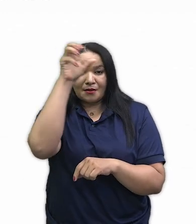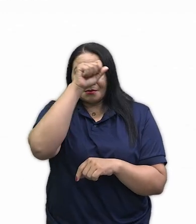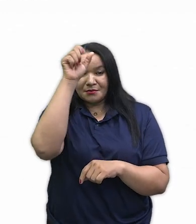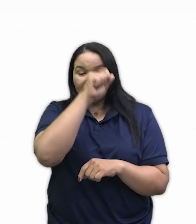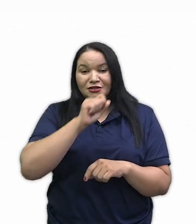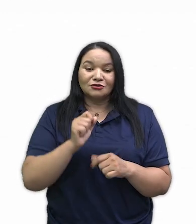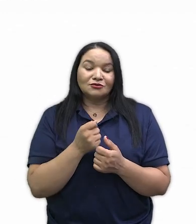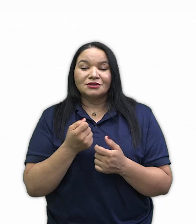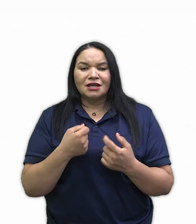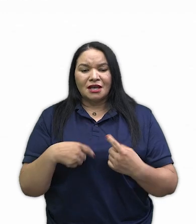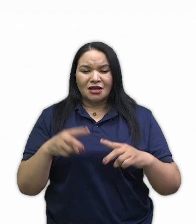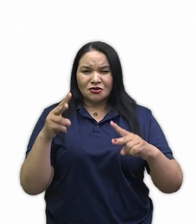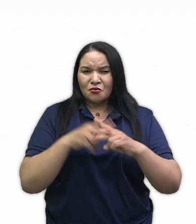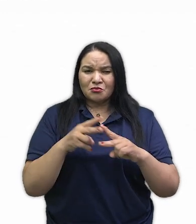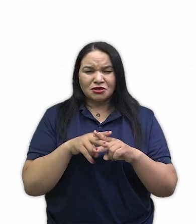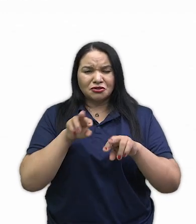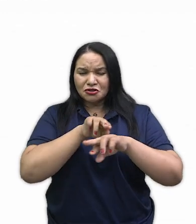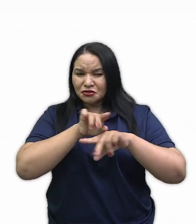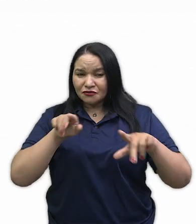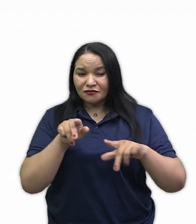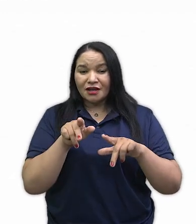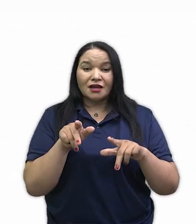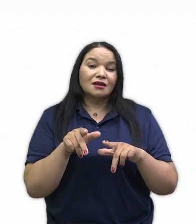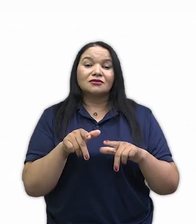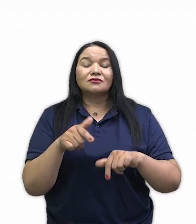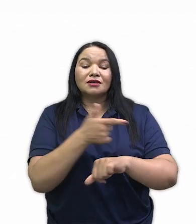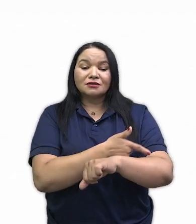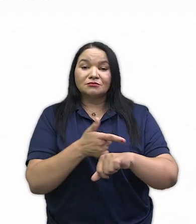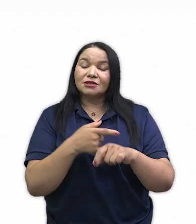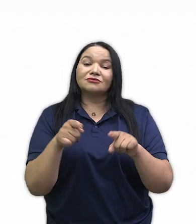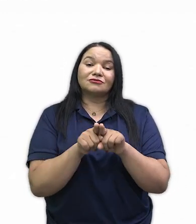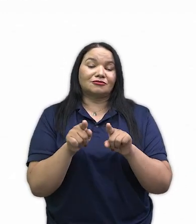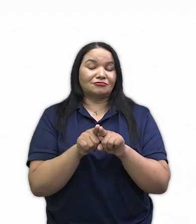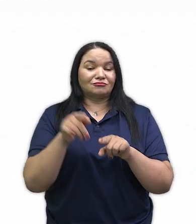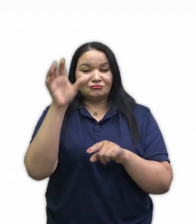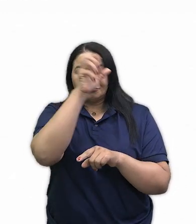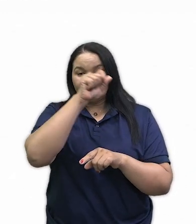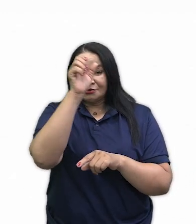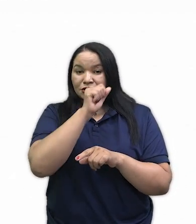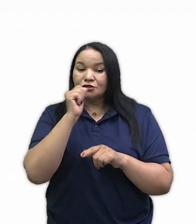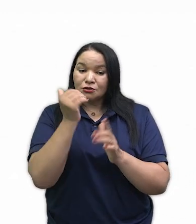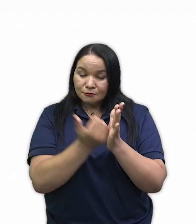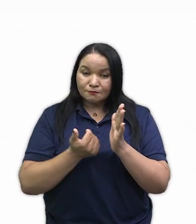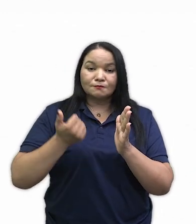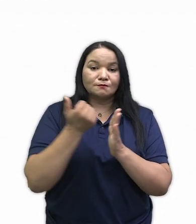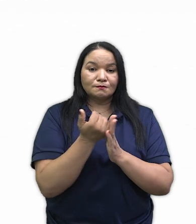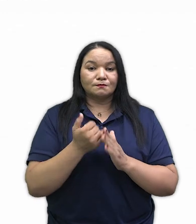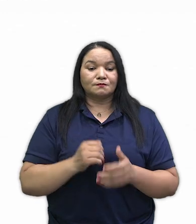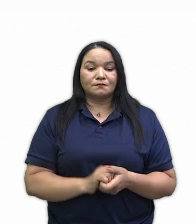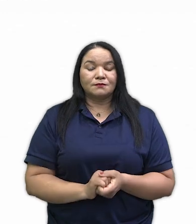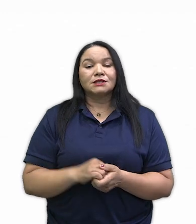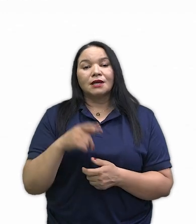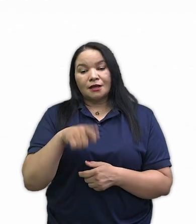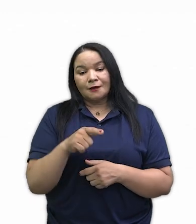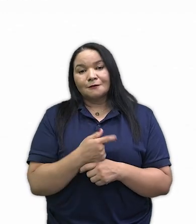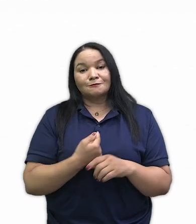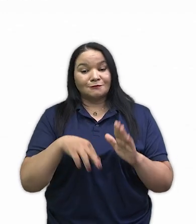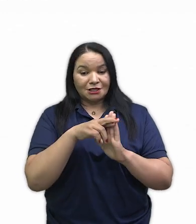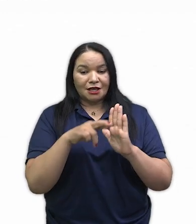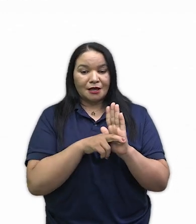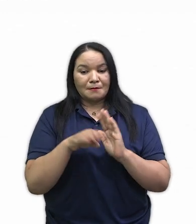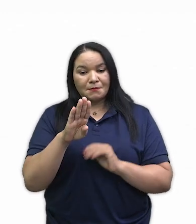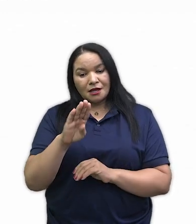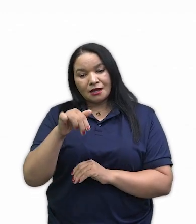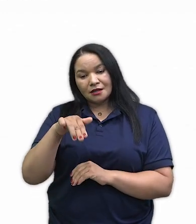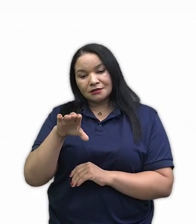aprendem a lidar com conflitos de maneira ética e construtiva. Então, gente, a BNCC